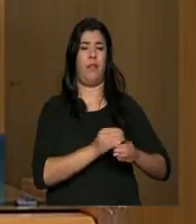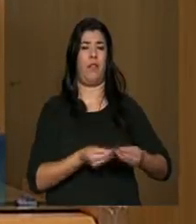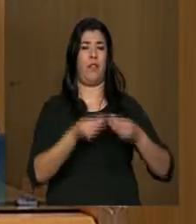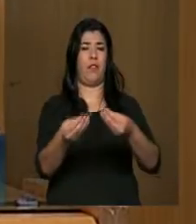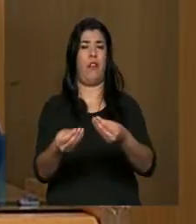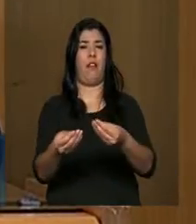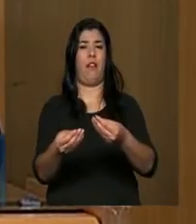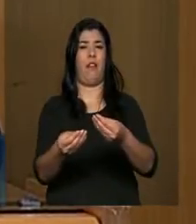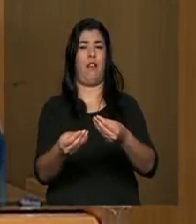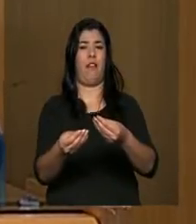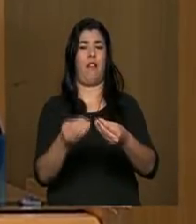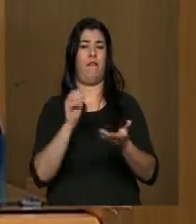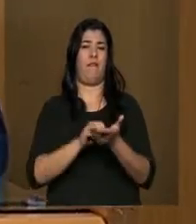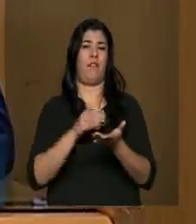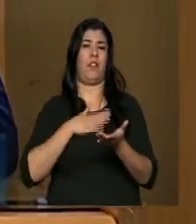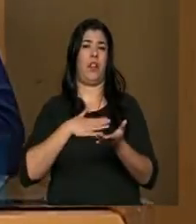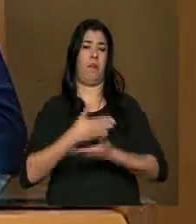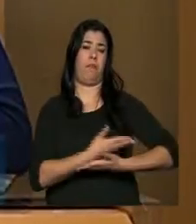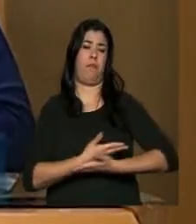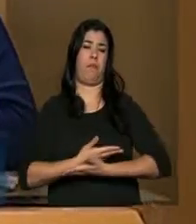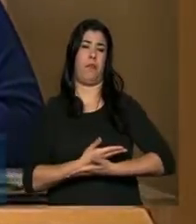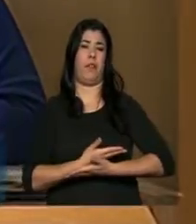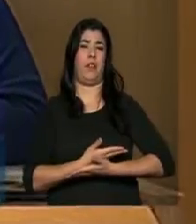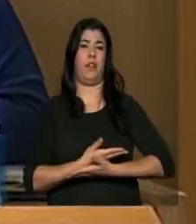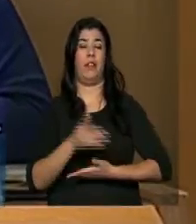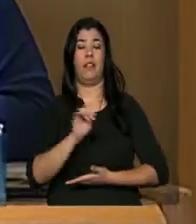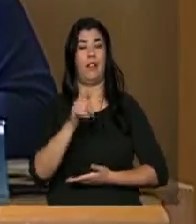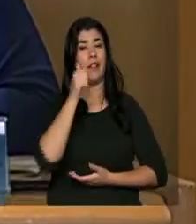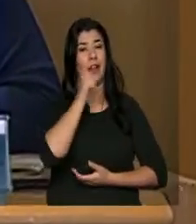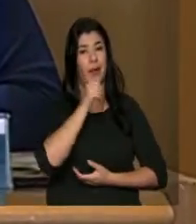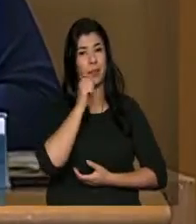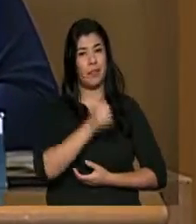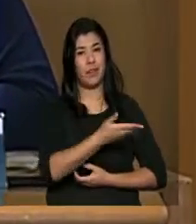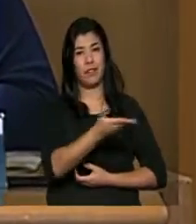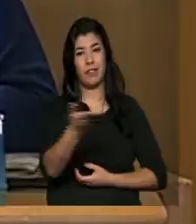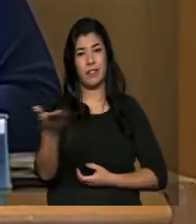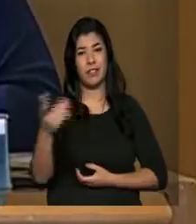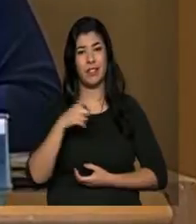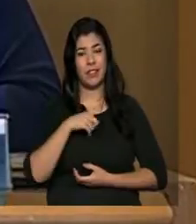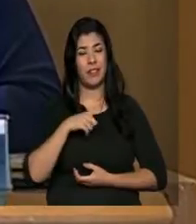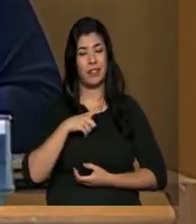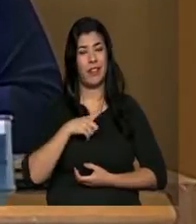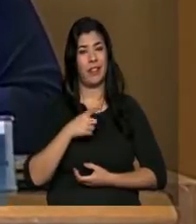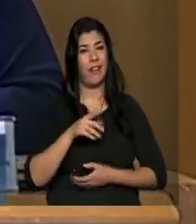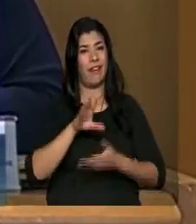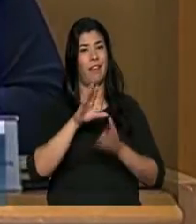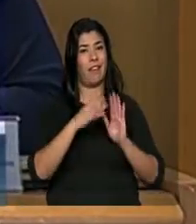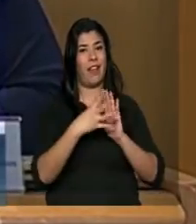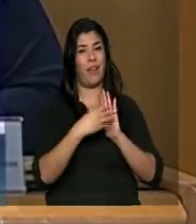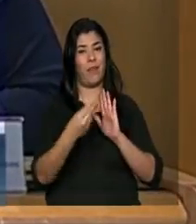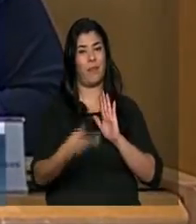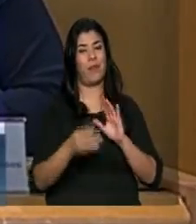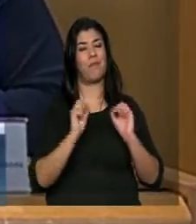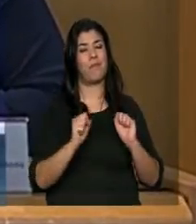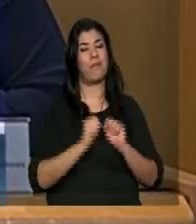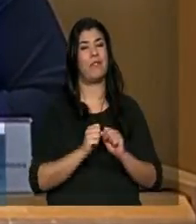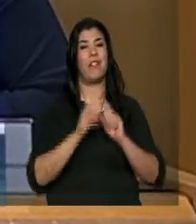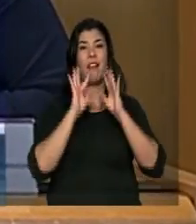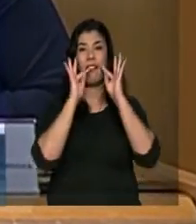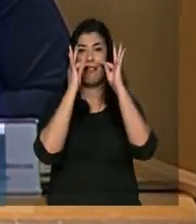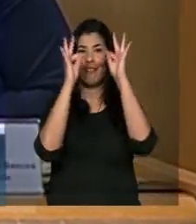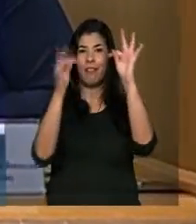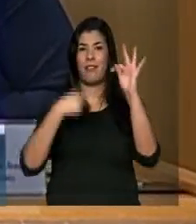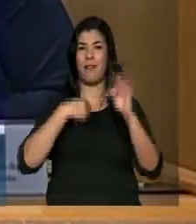bebê. Então, as mulheres que estão aqui hoje com seus bebês e que são doadoras, devem ser testemunhas,